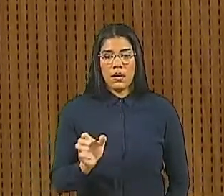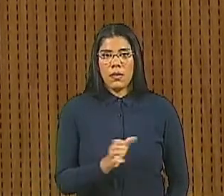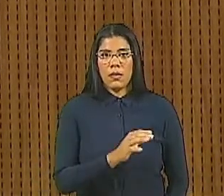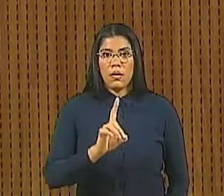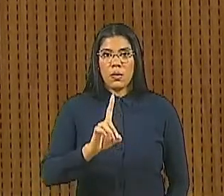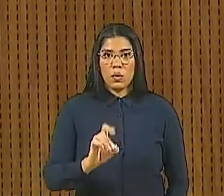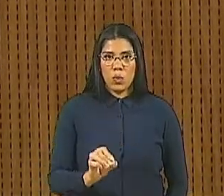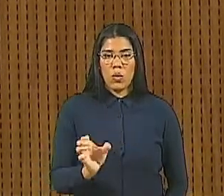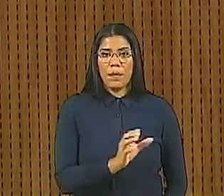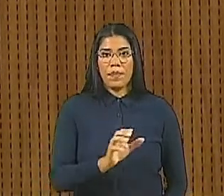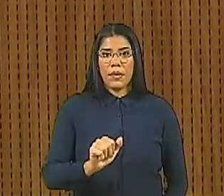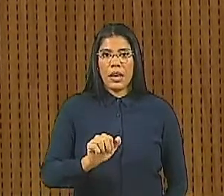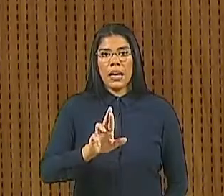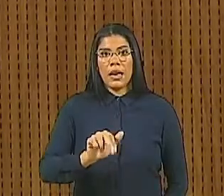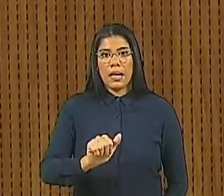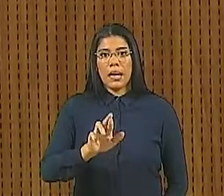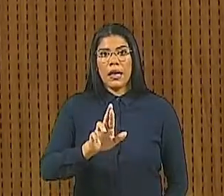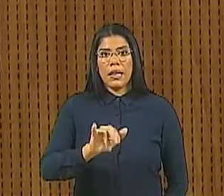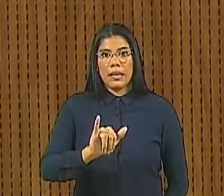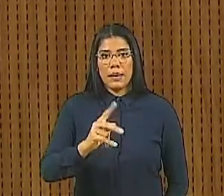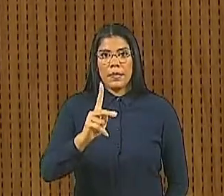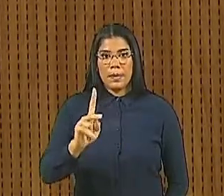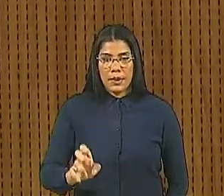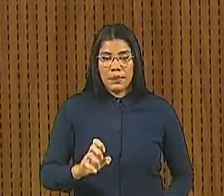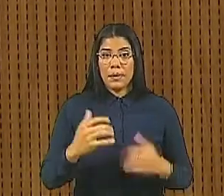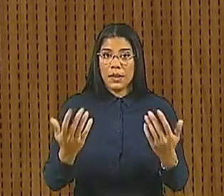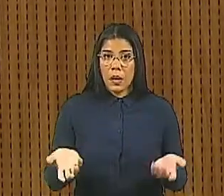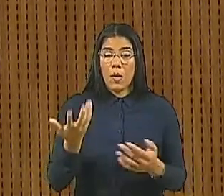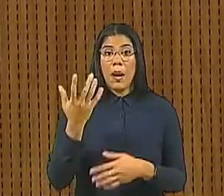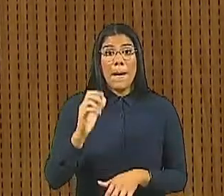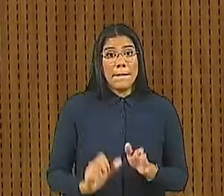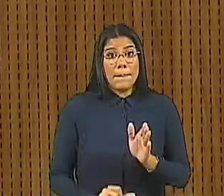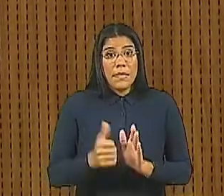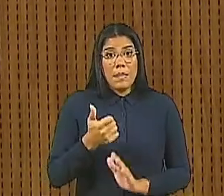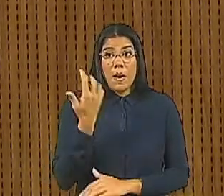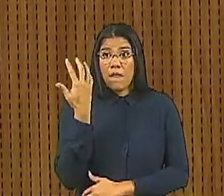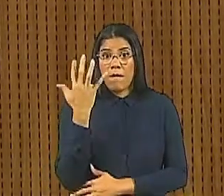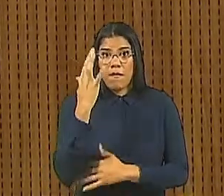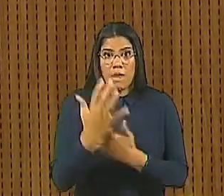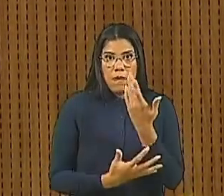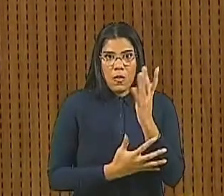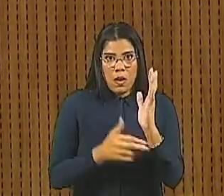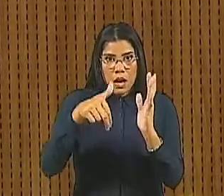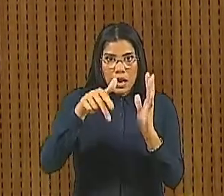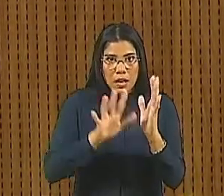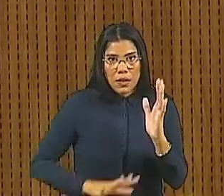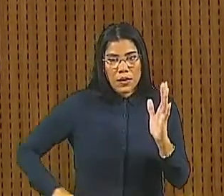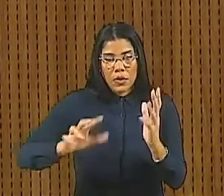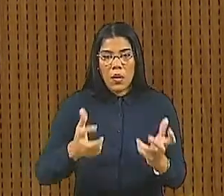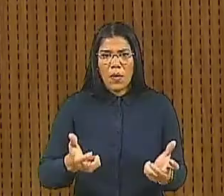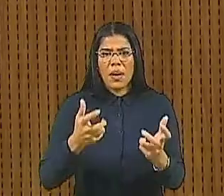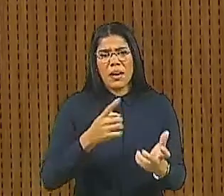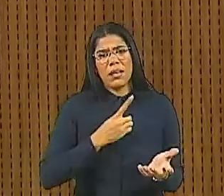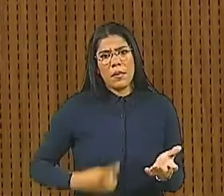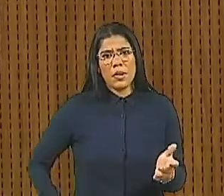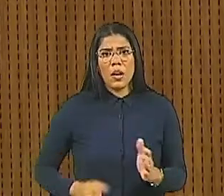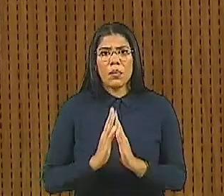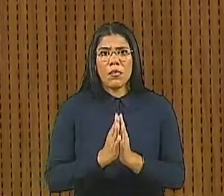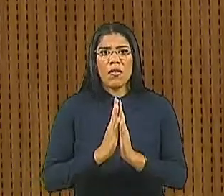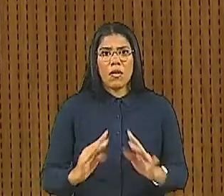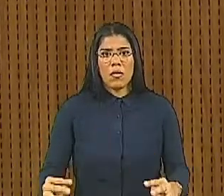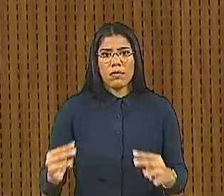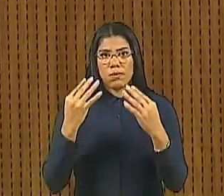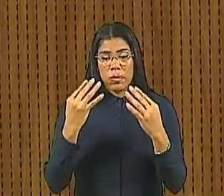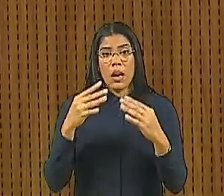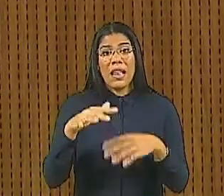Nossa primeira floresta nacional, em 1946, eu queria, sobretudo, a atenção dos parlamentares da